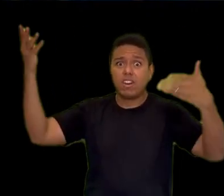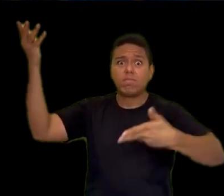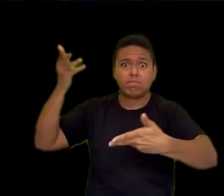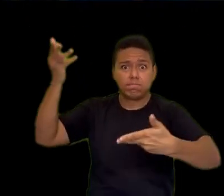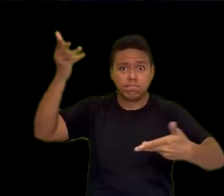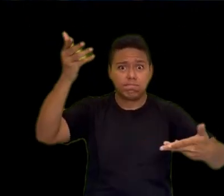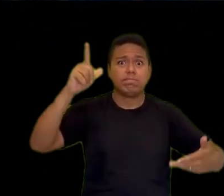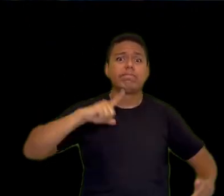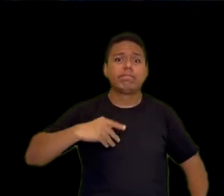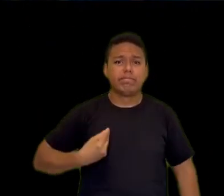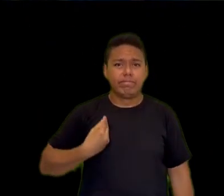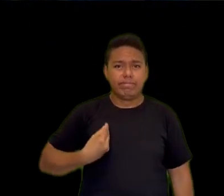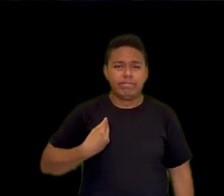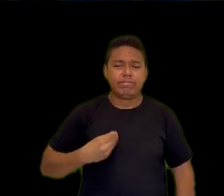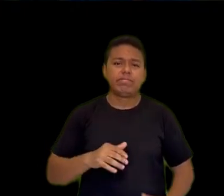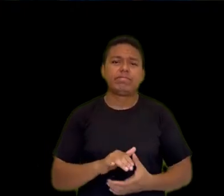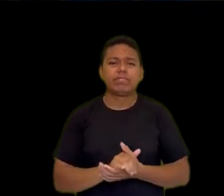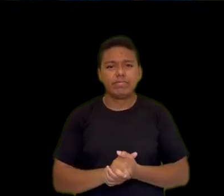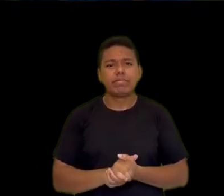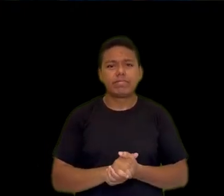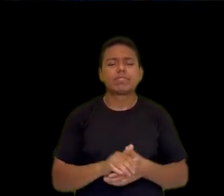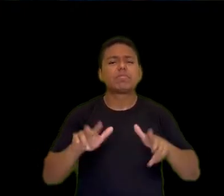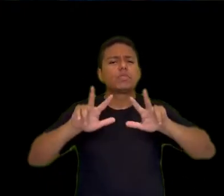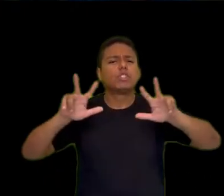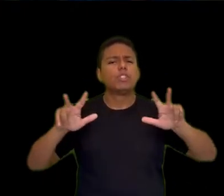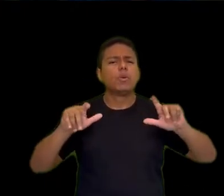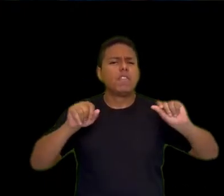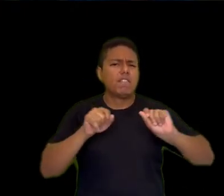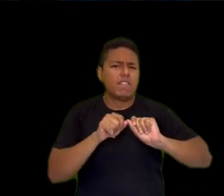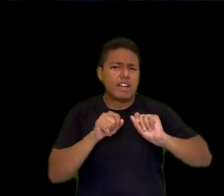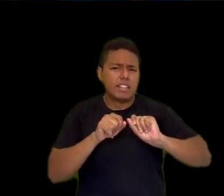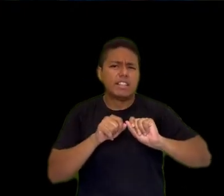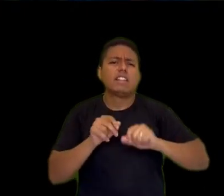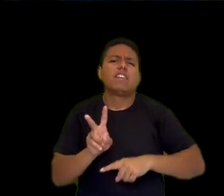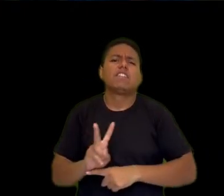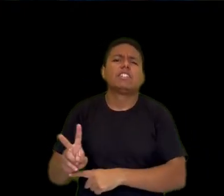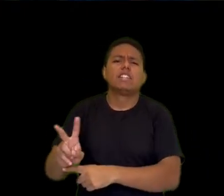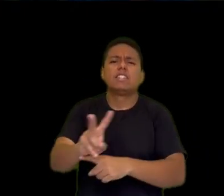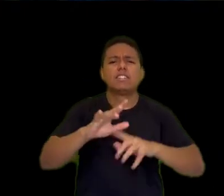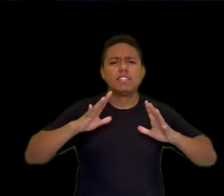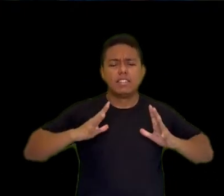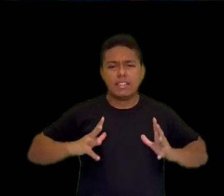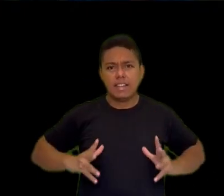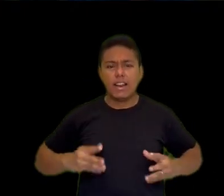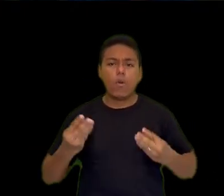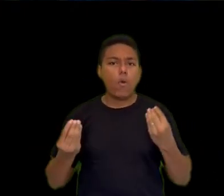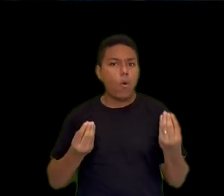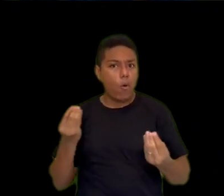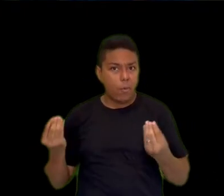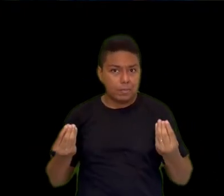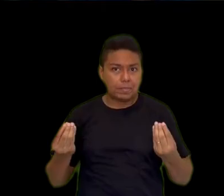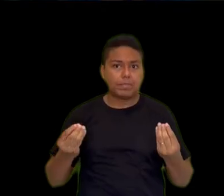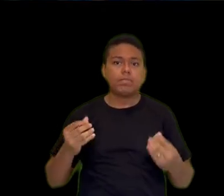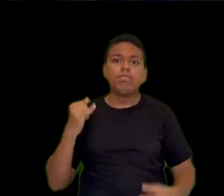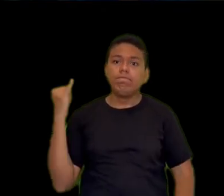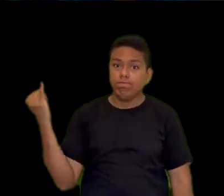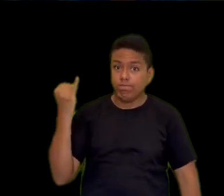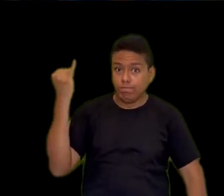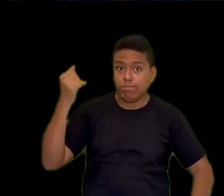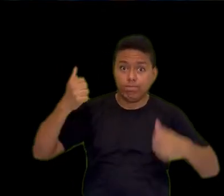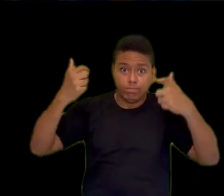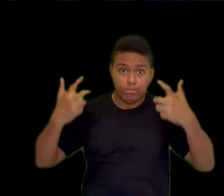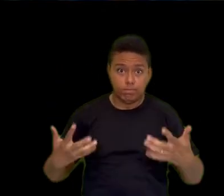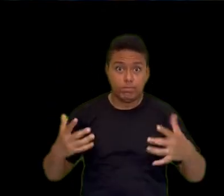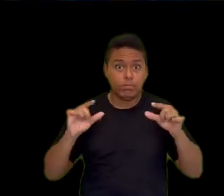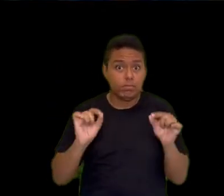da vigilância sanitária. É importante destacar que no fazer da vigilância sanitária, seja por meio do